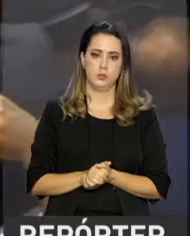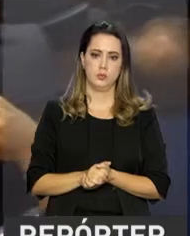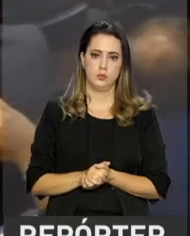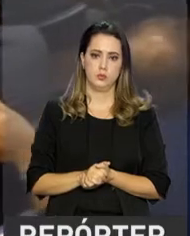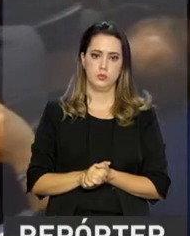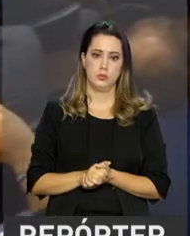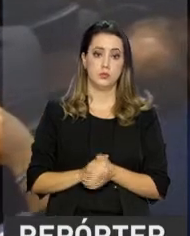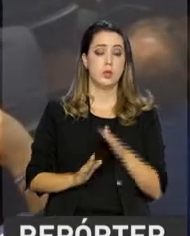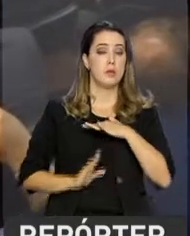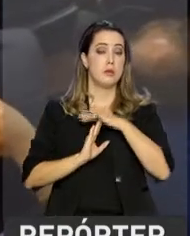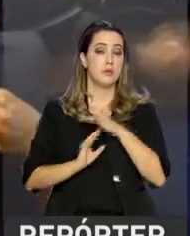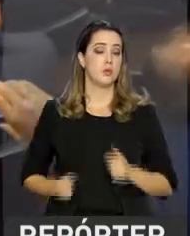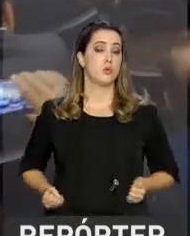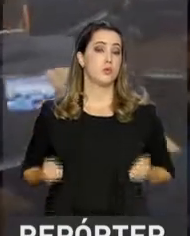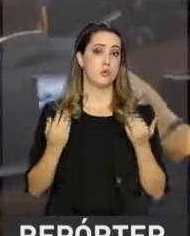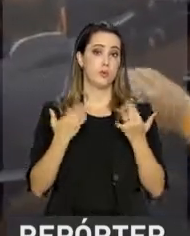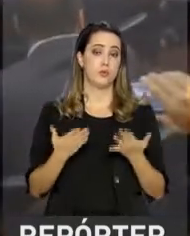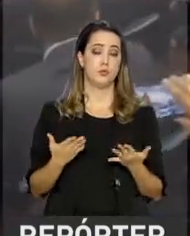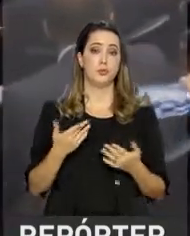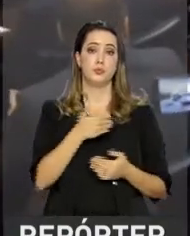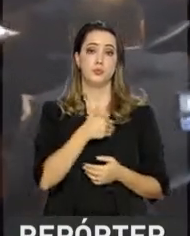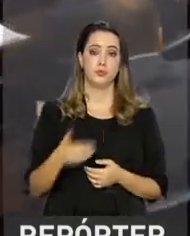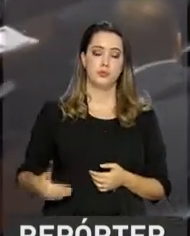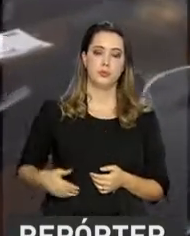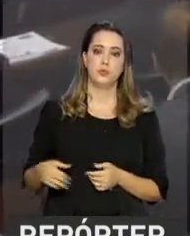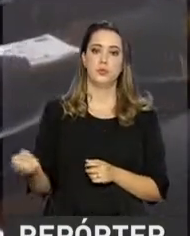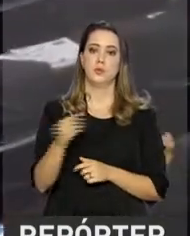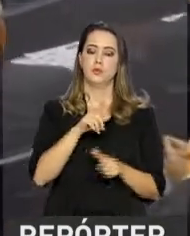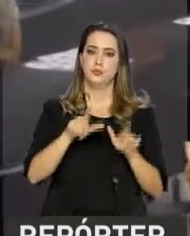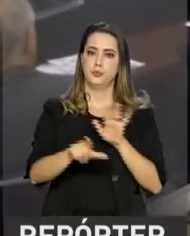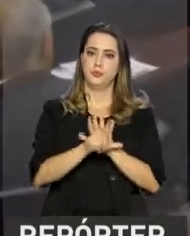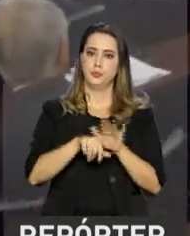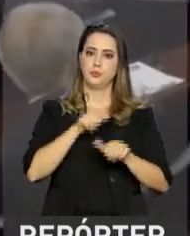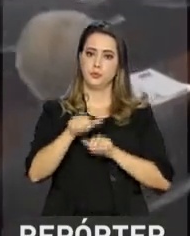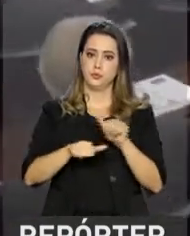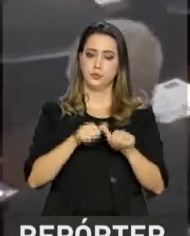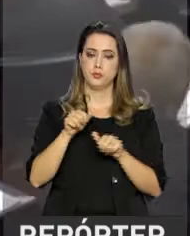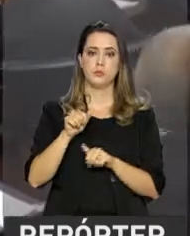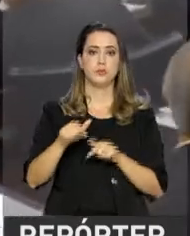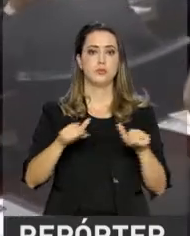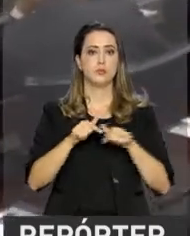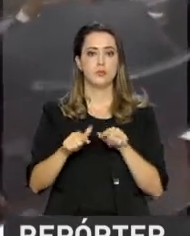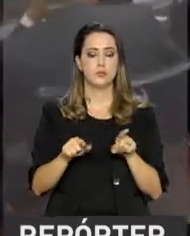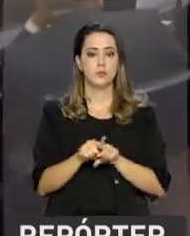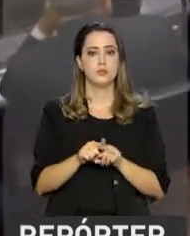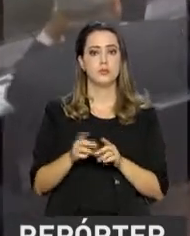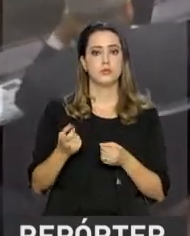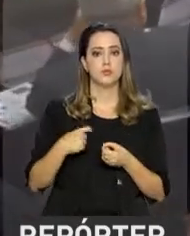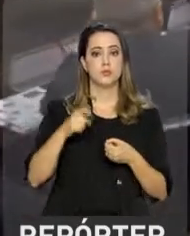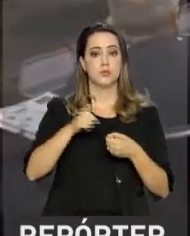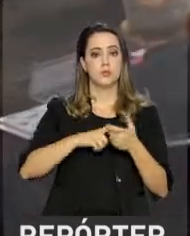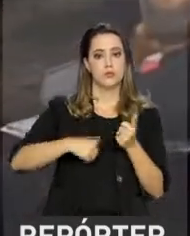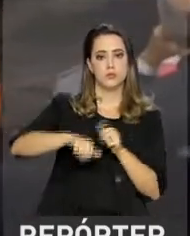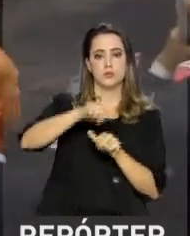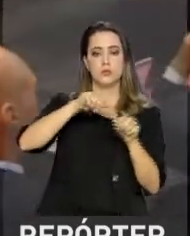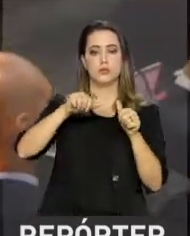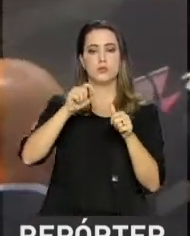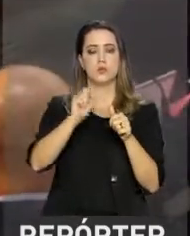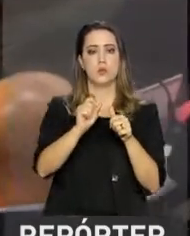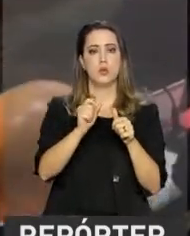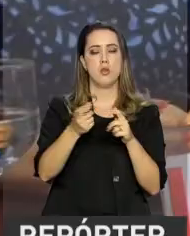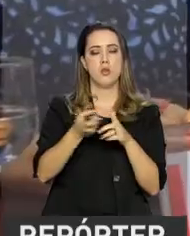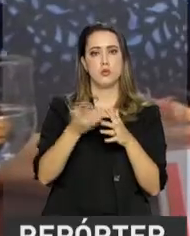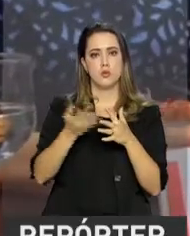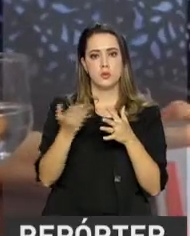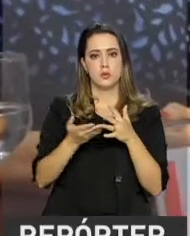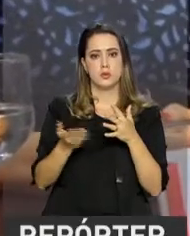o limite de gastos para o poder público modernização das leis trabalhistas e repactuação da dívida dos estados com a união